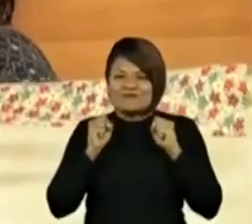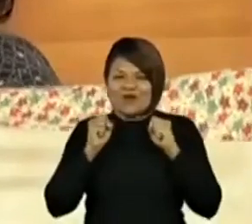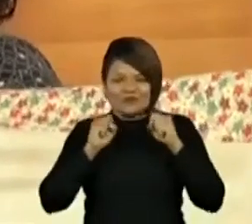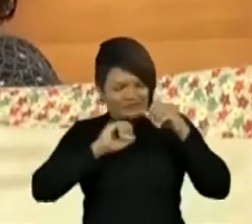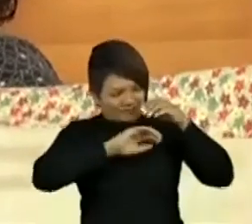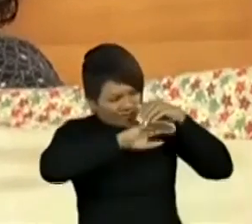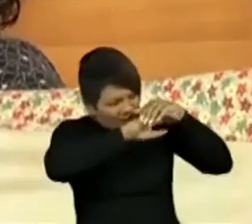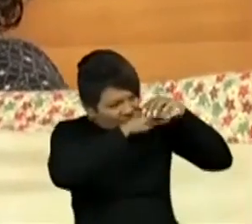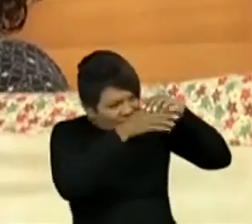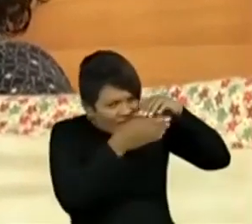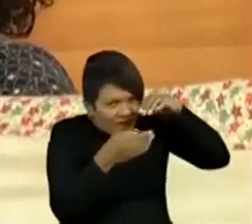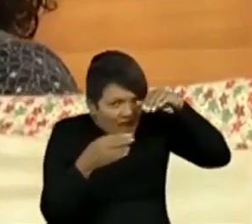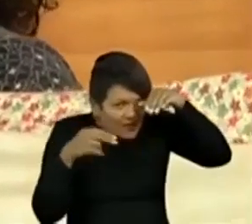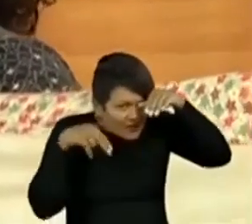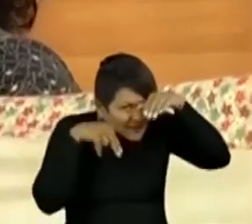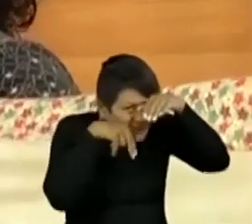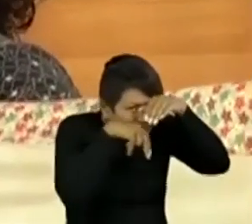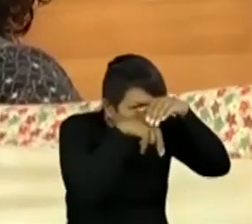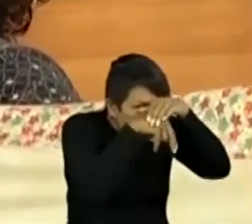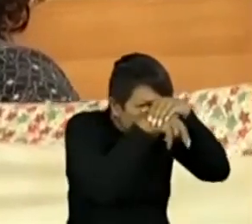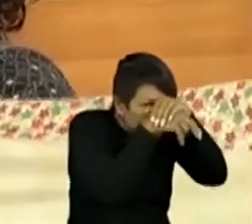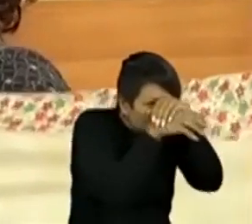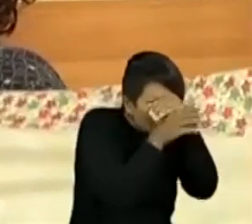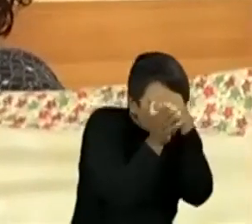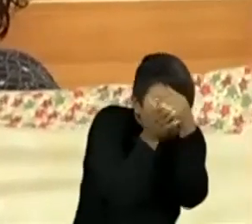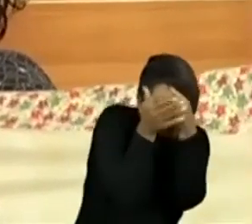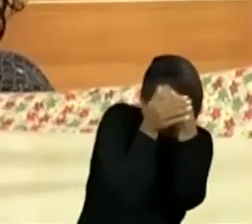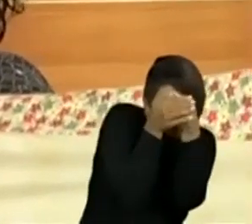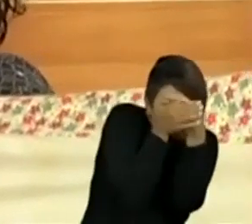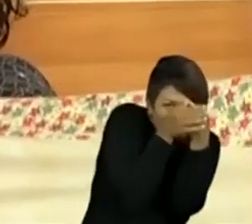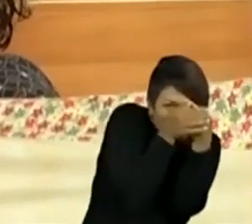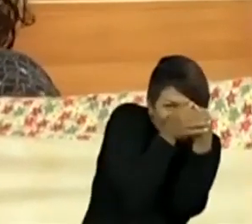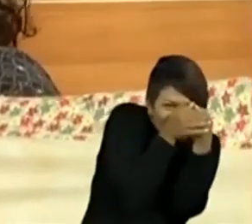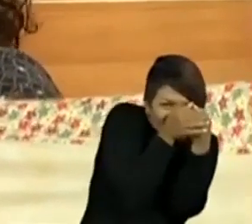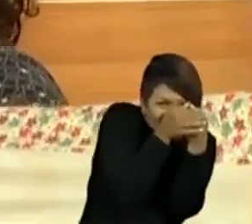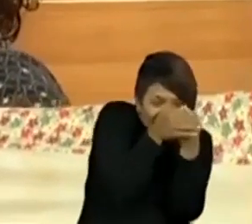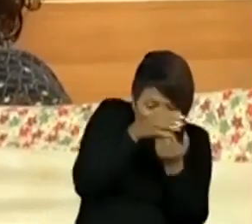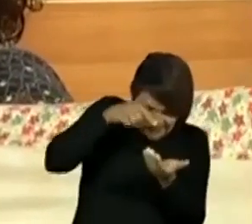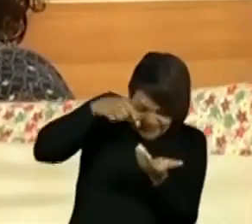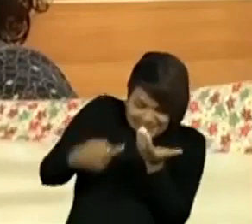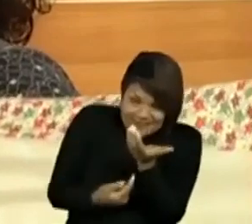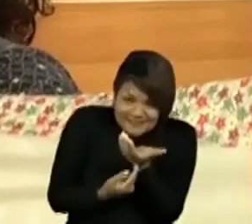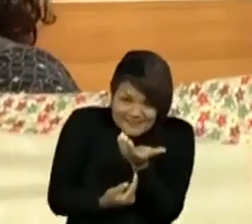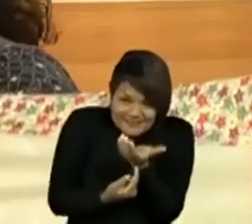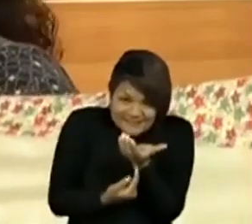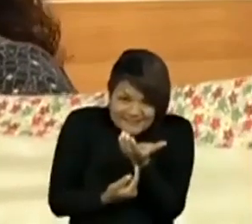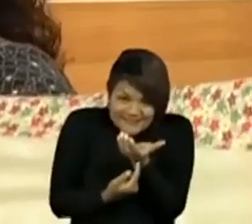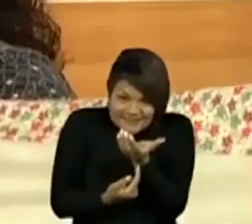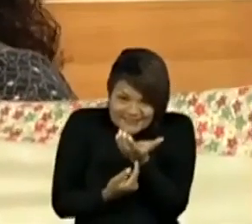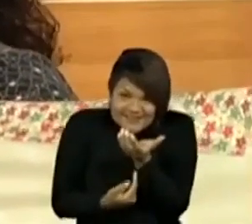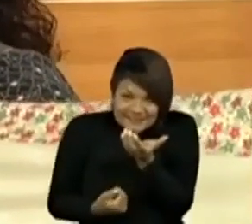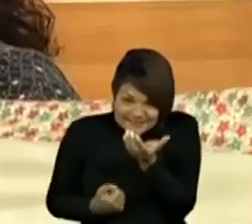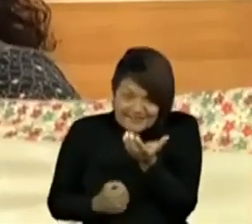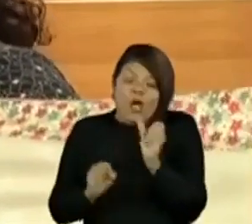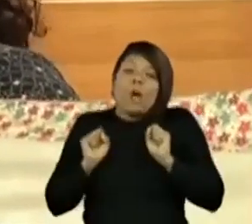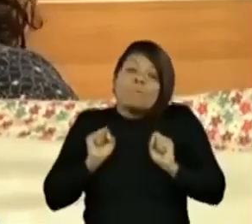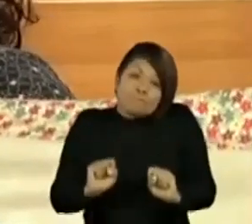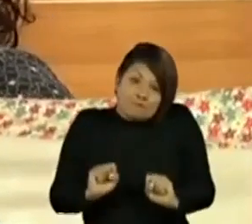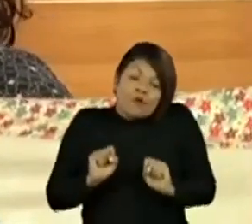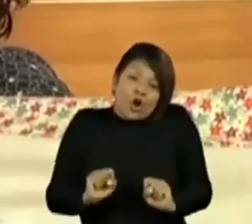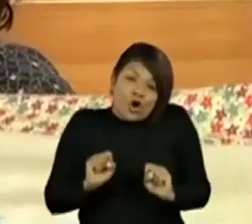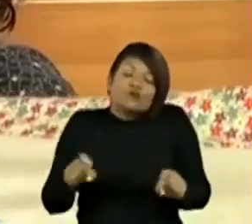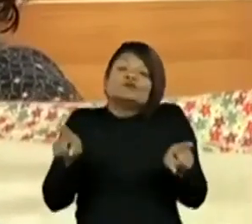de tudo, lá nos fundos do Alasca. Eu posso estar agora